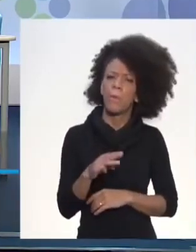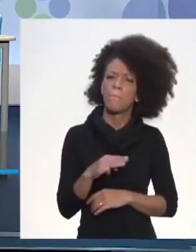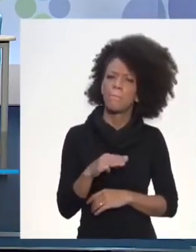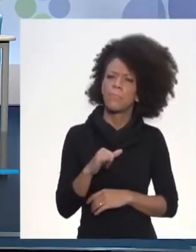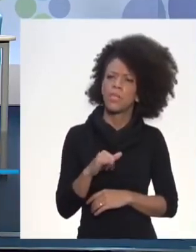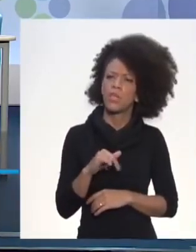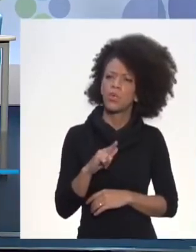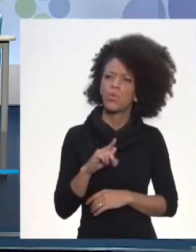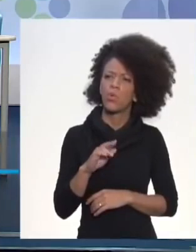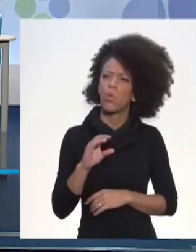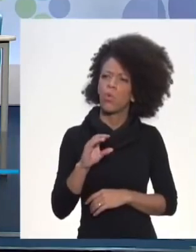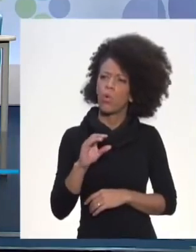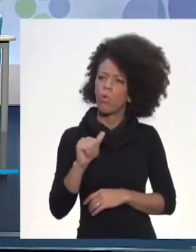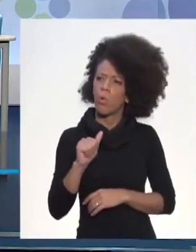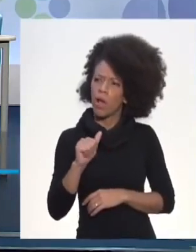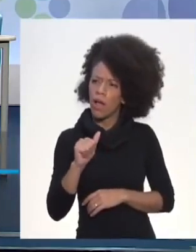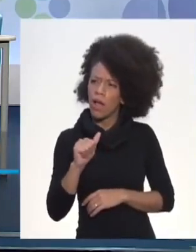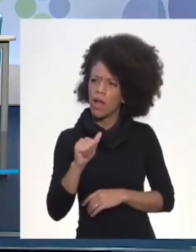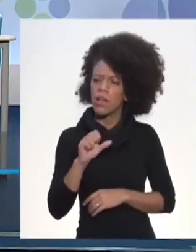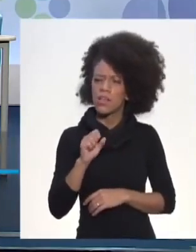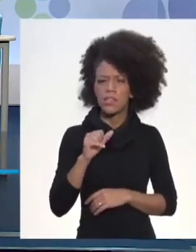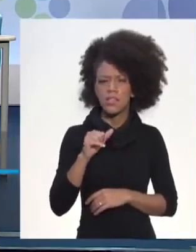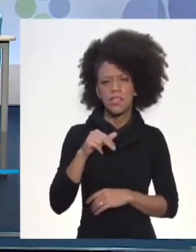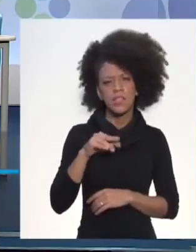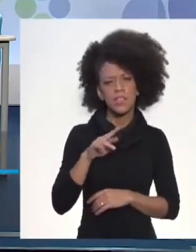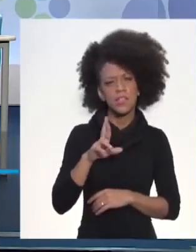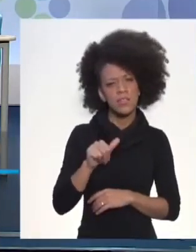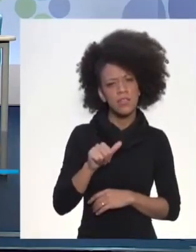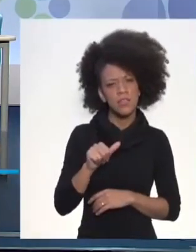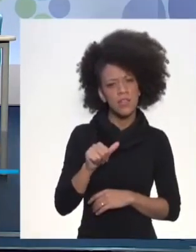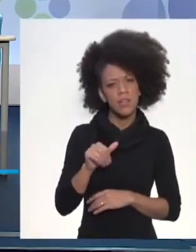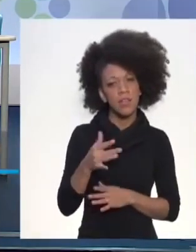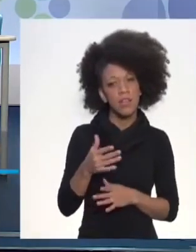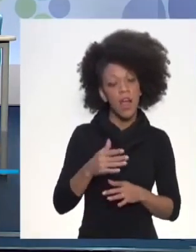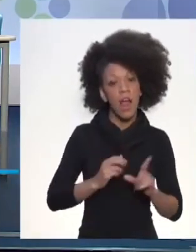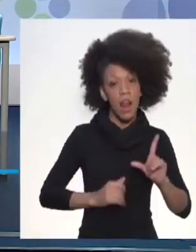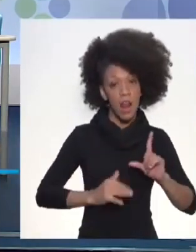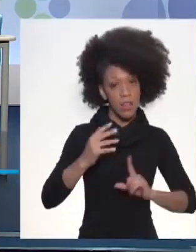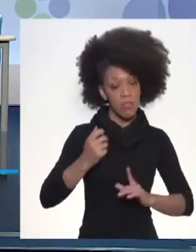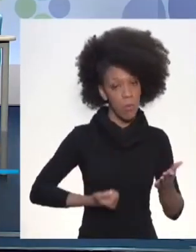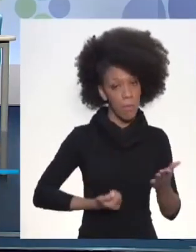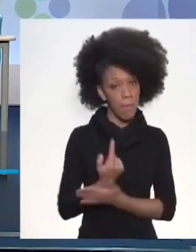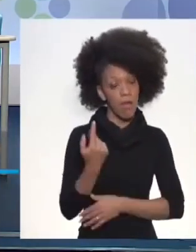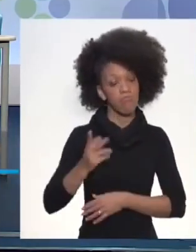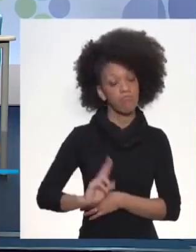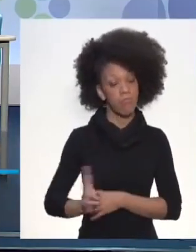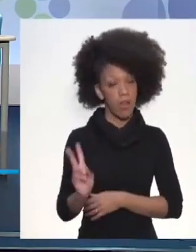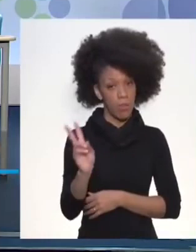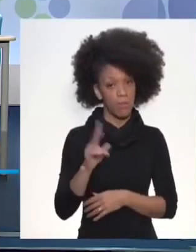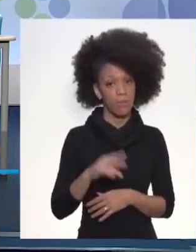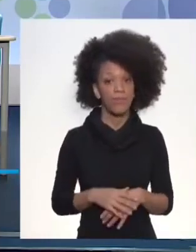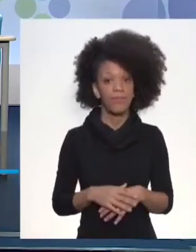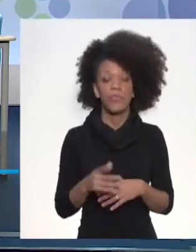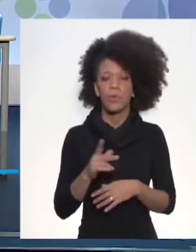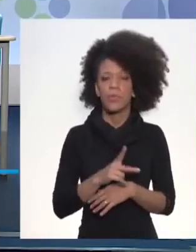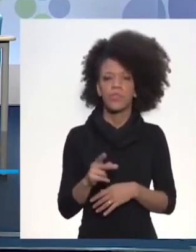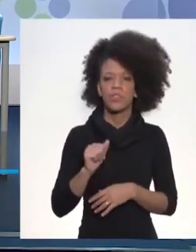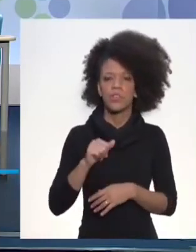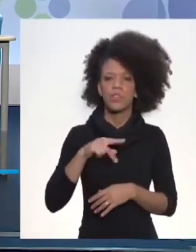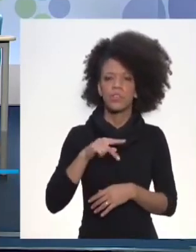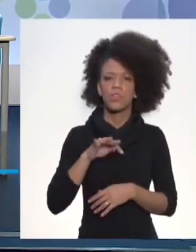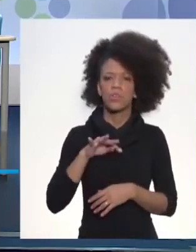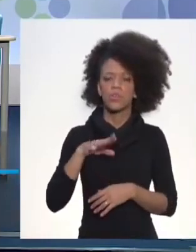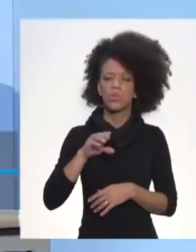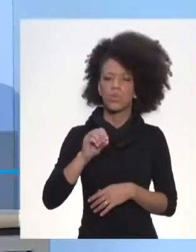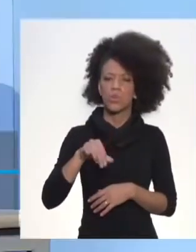Niunga Sintra, acho que é isso, né? Diz que é litros de suco comprados e valor pago, né? E o professor Antônio, meu